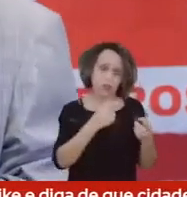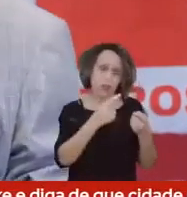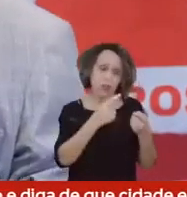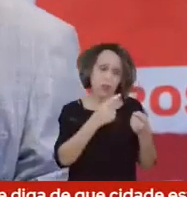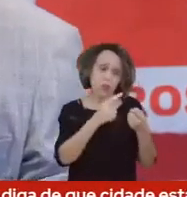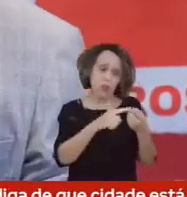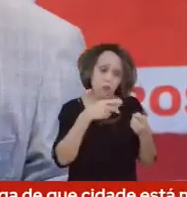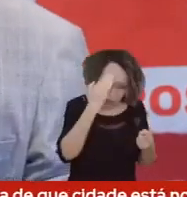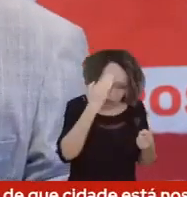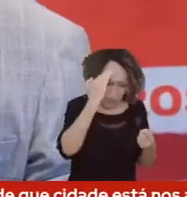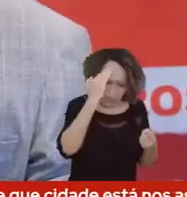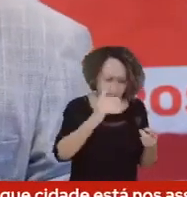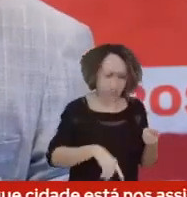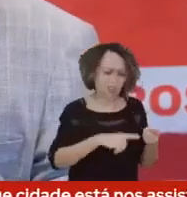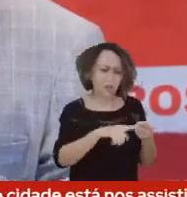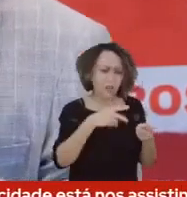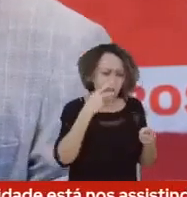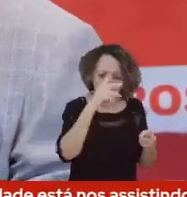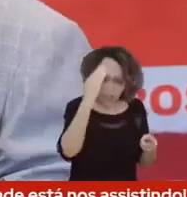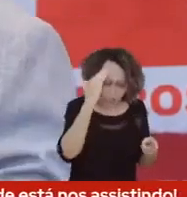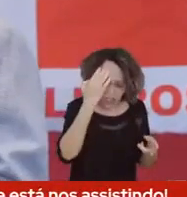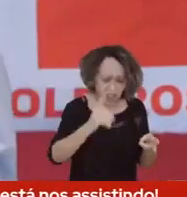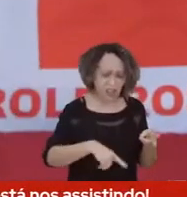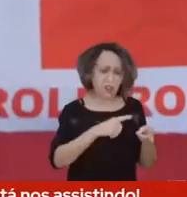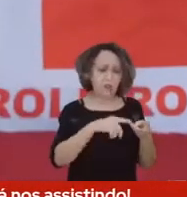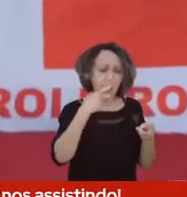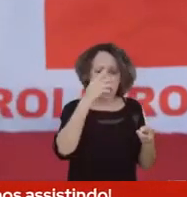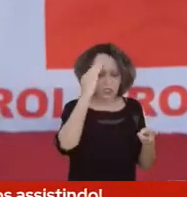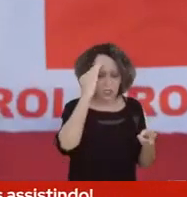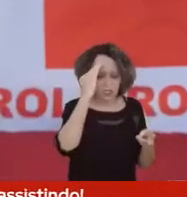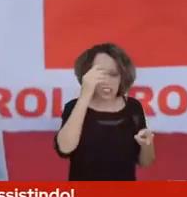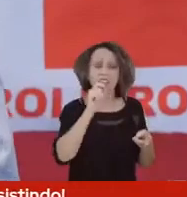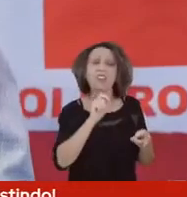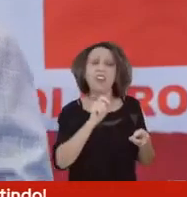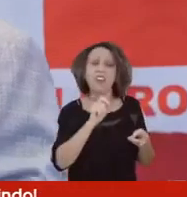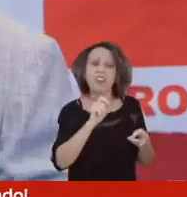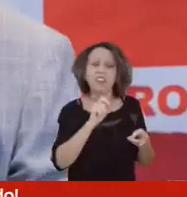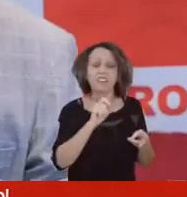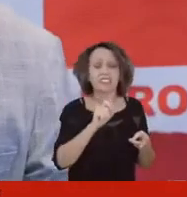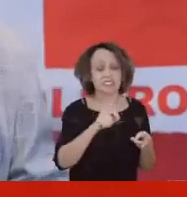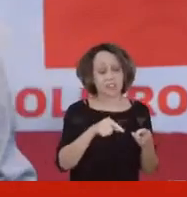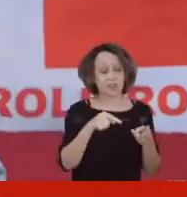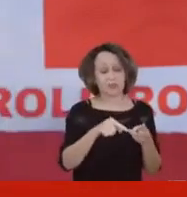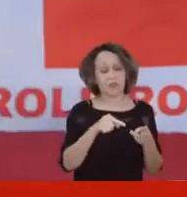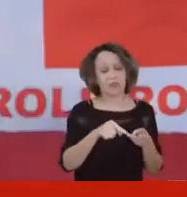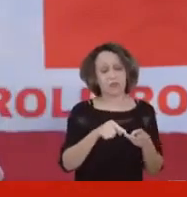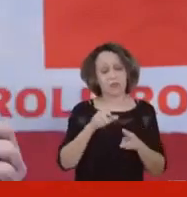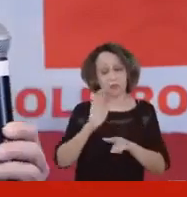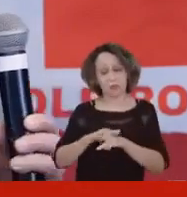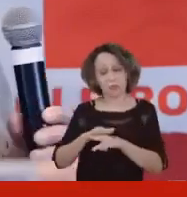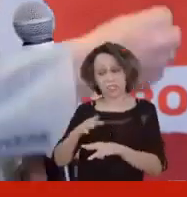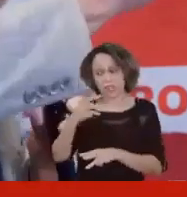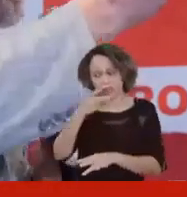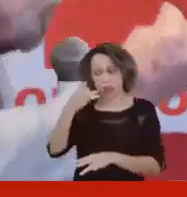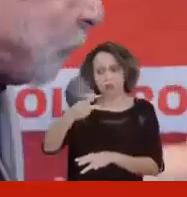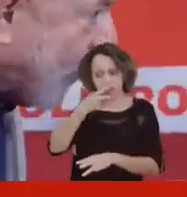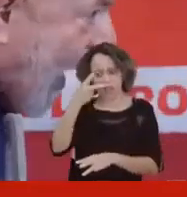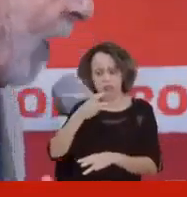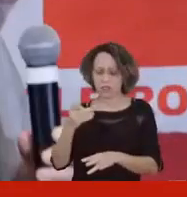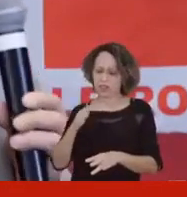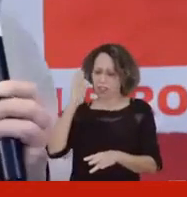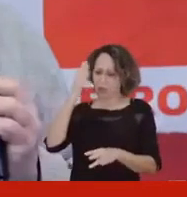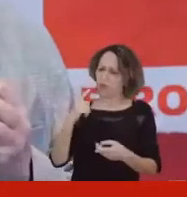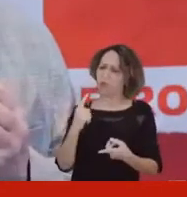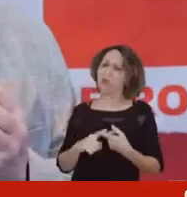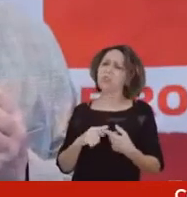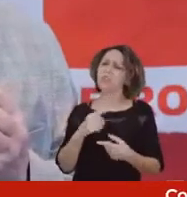te compreenderem. Por que que eu estou dizendo isso? Porque a Petrobras tem que se transformar numa briga